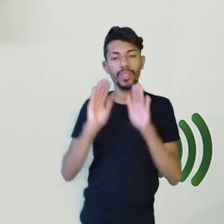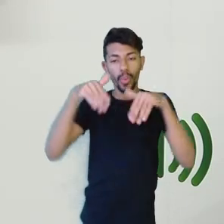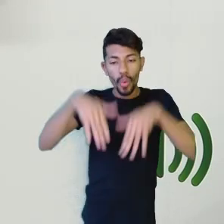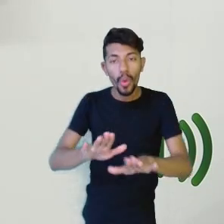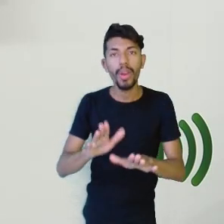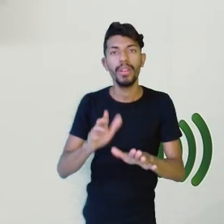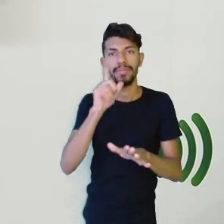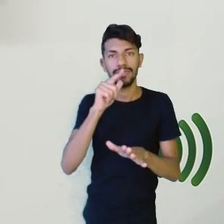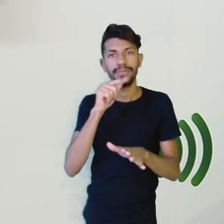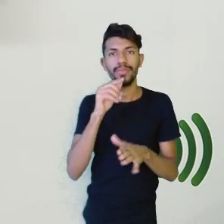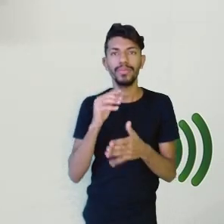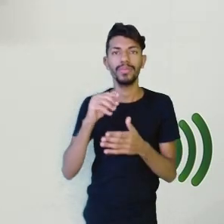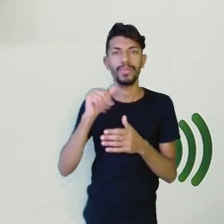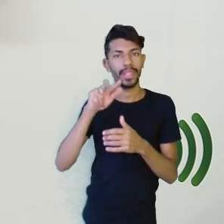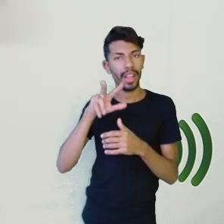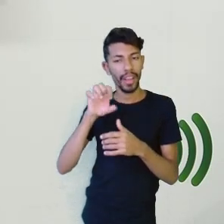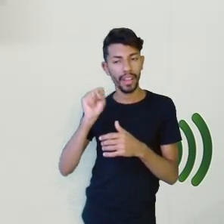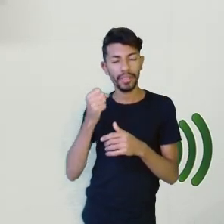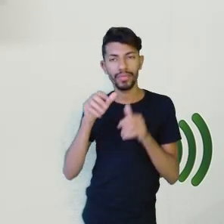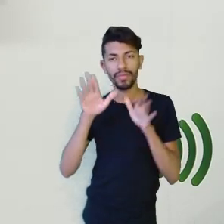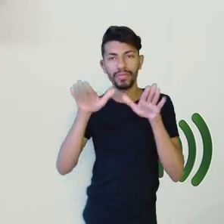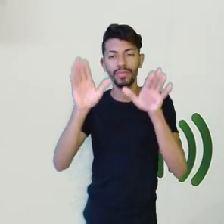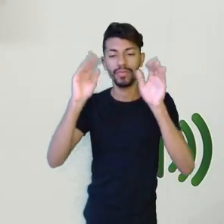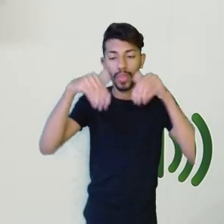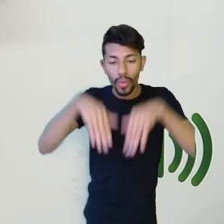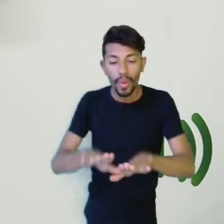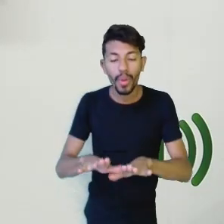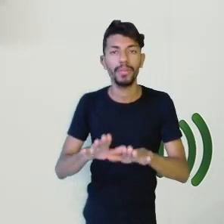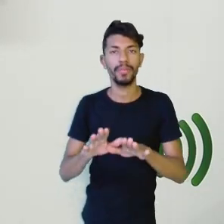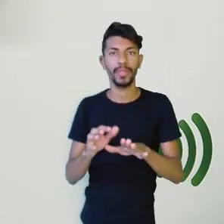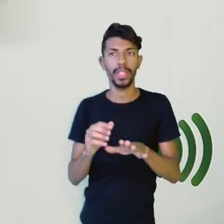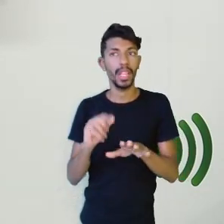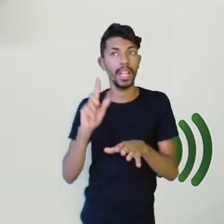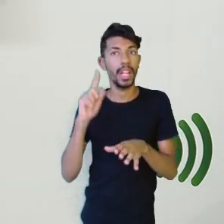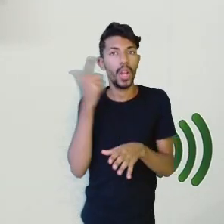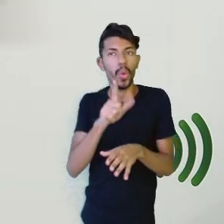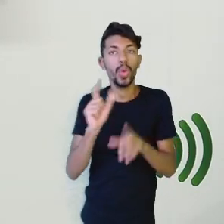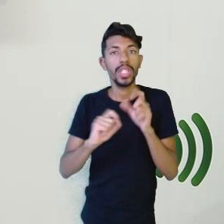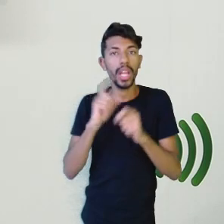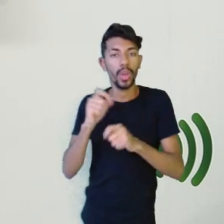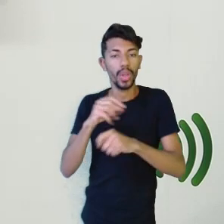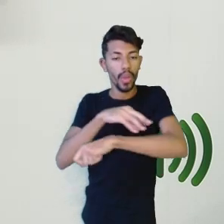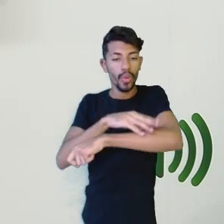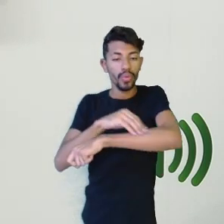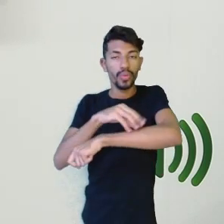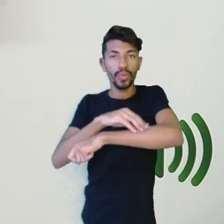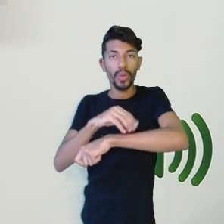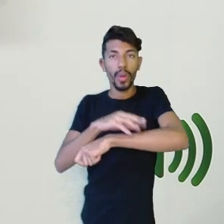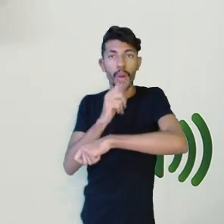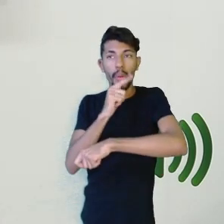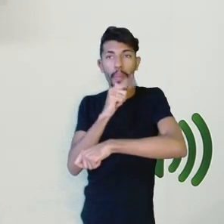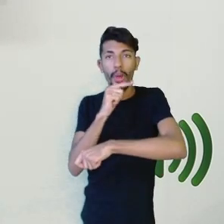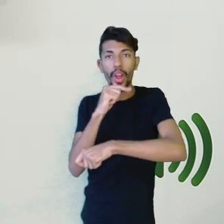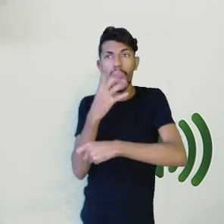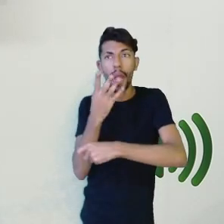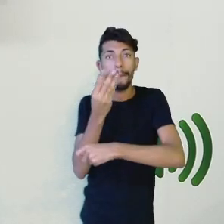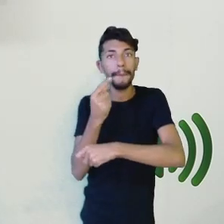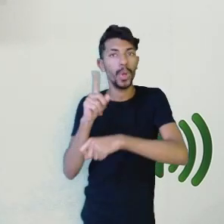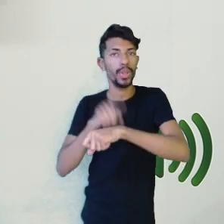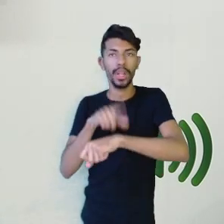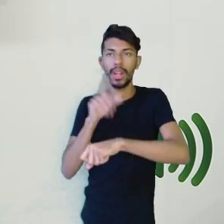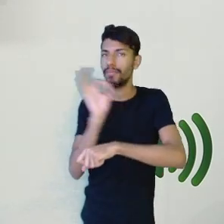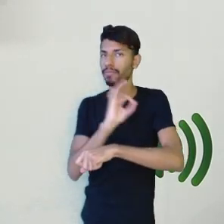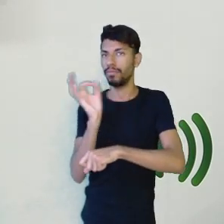aves que mergulham na água e elas não ficam muito tempo com as penas molhadas, justamente por causa da presença da